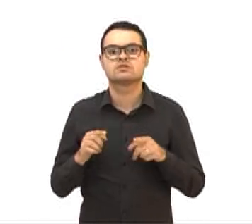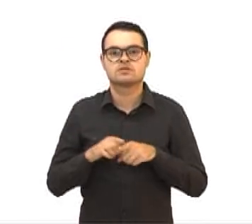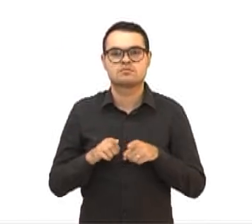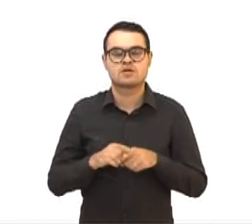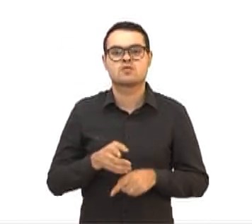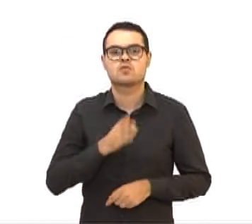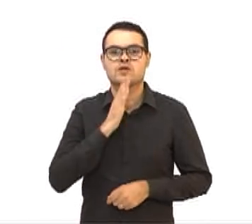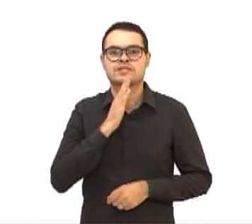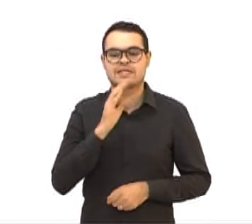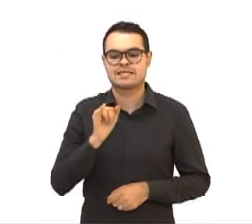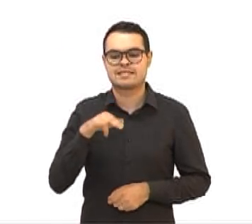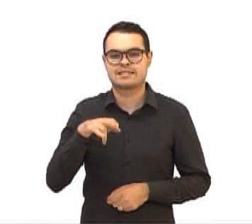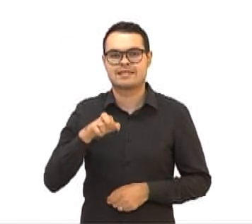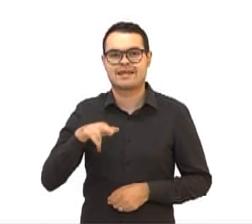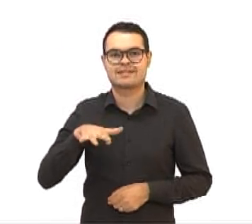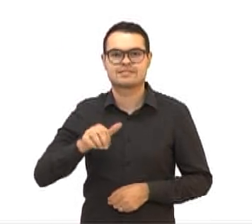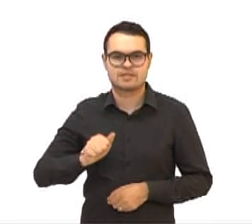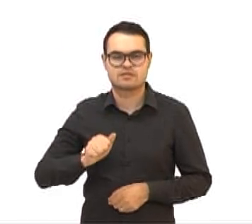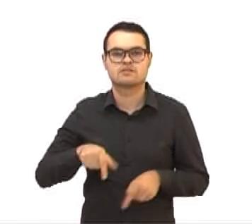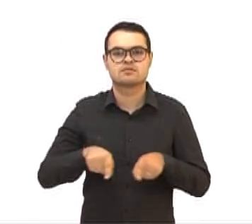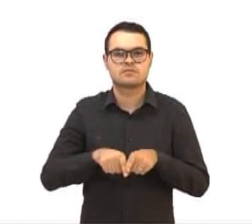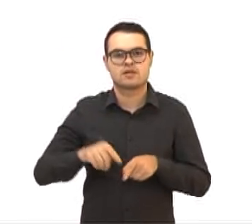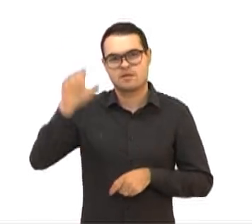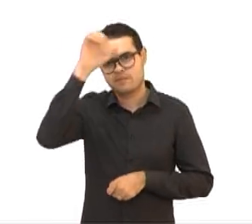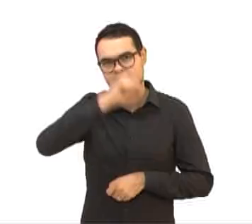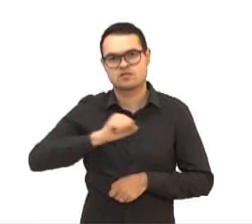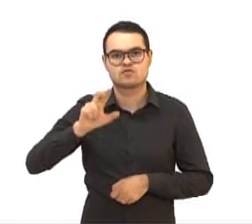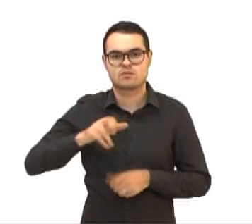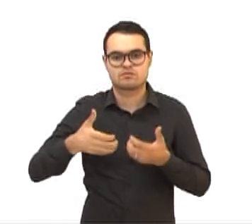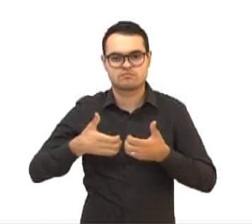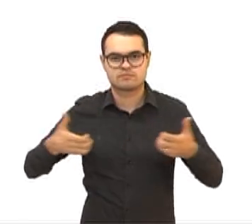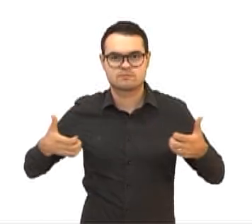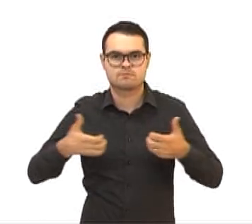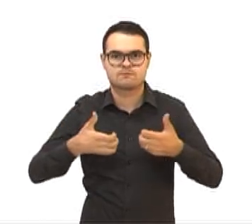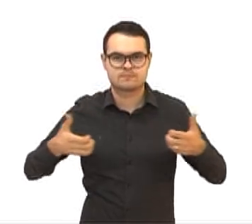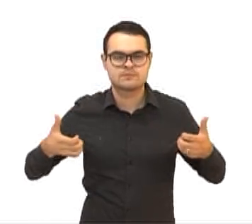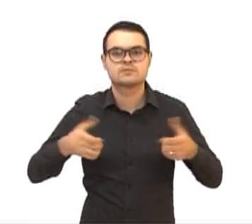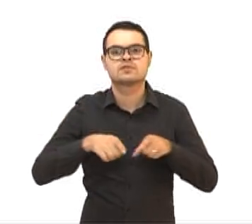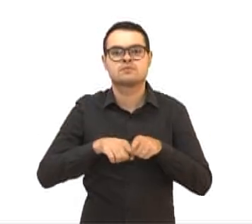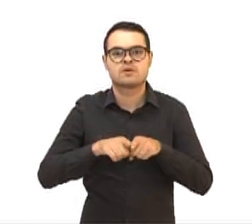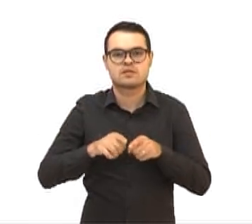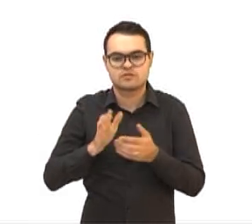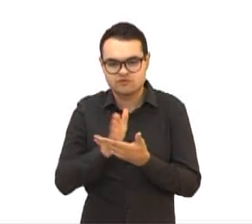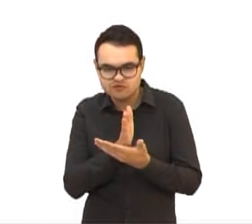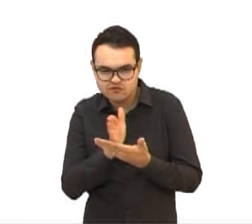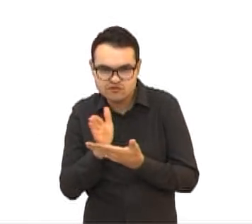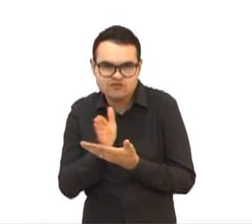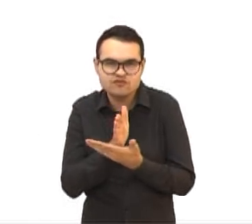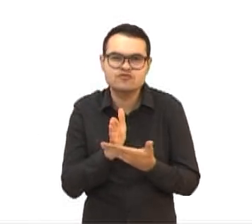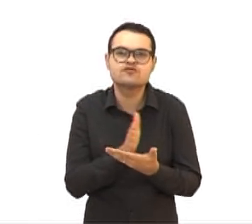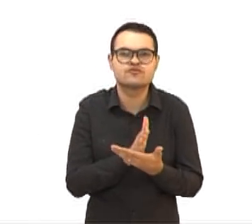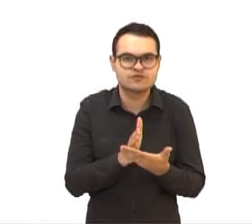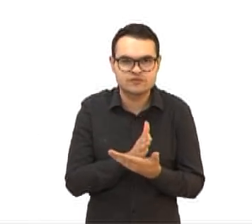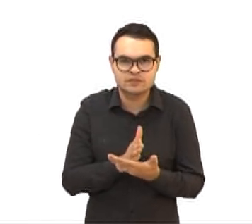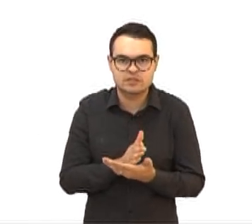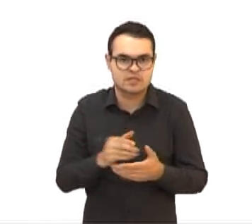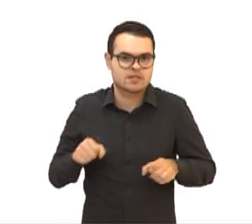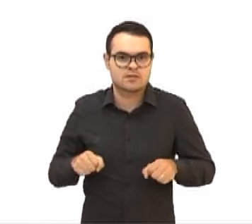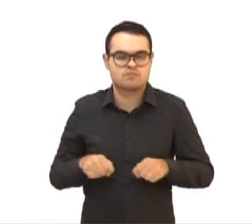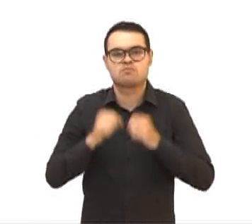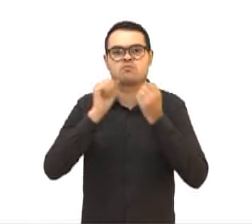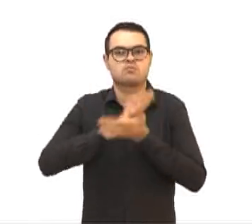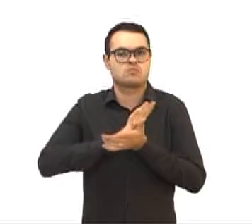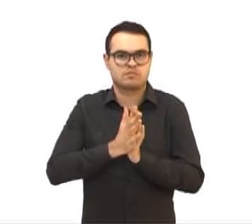reconhecer a inércia, aprender sobre elasticidade, entender a divisibilidade, compreender a